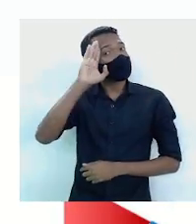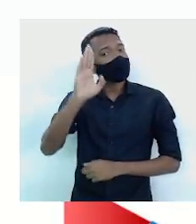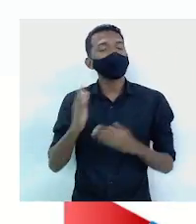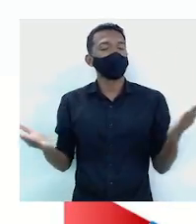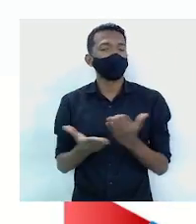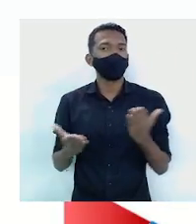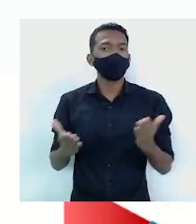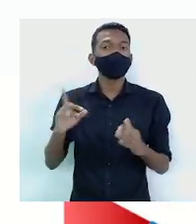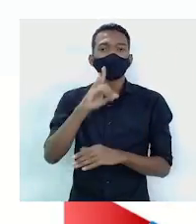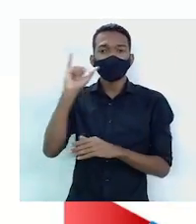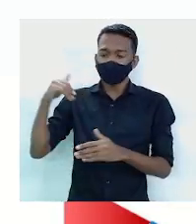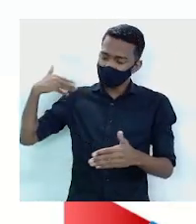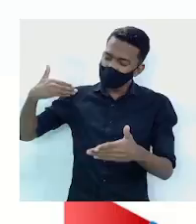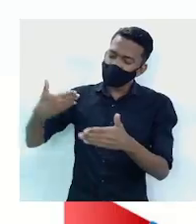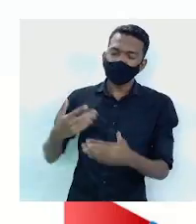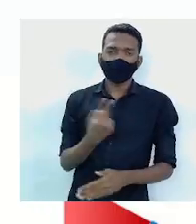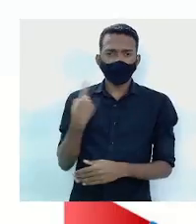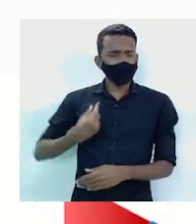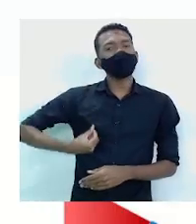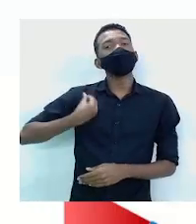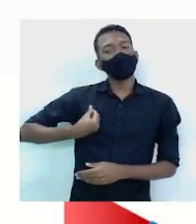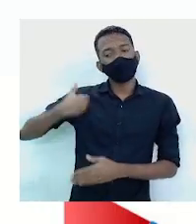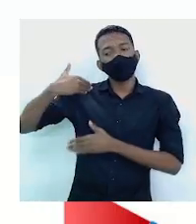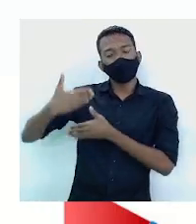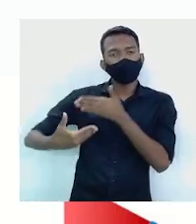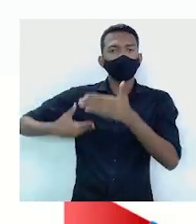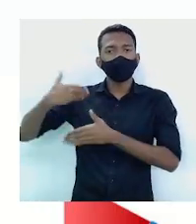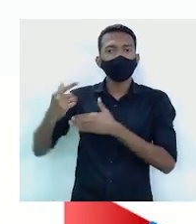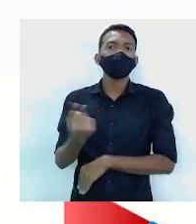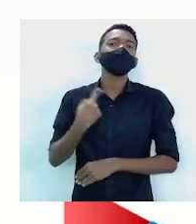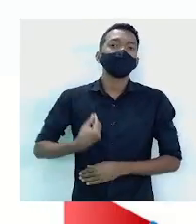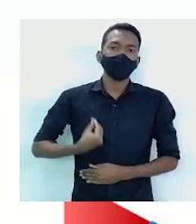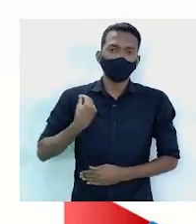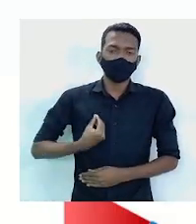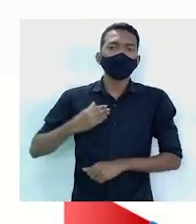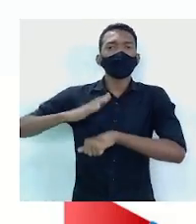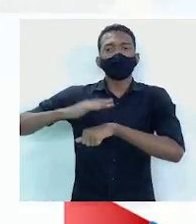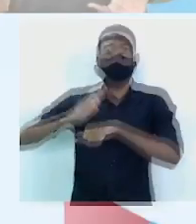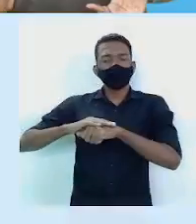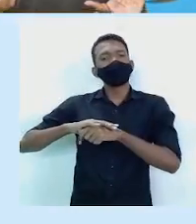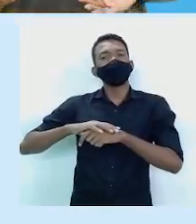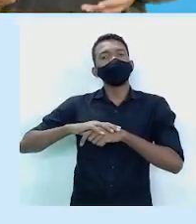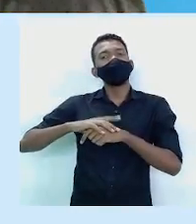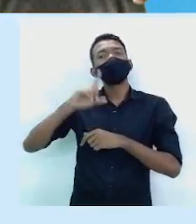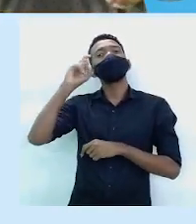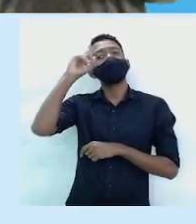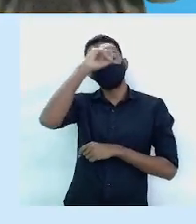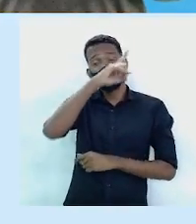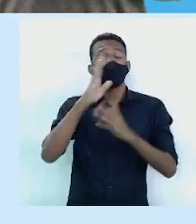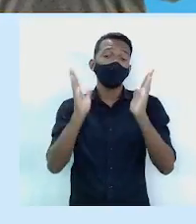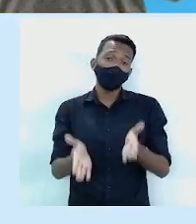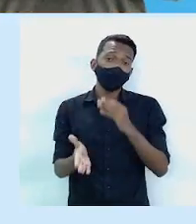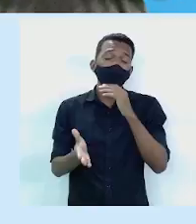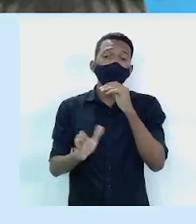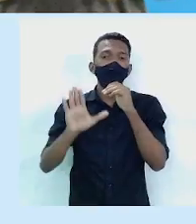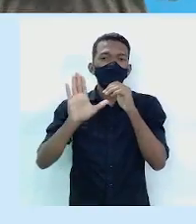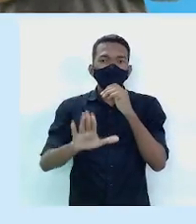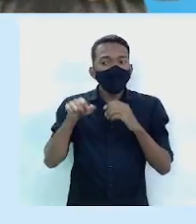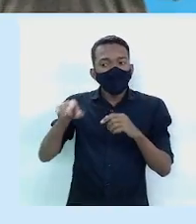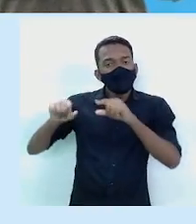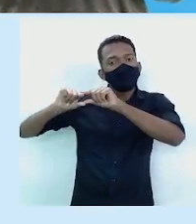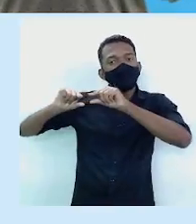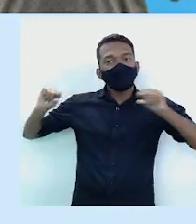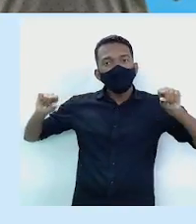nesses dias em que estamos vivendo, né? Estamos vivendo um momento complicado, como a gente já sabe, mas essa frase é uma